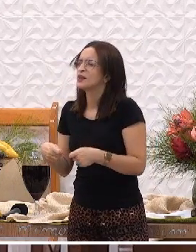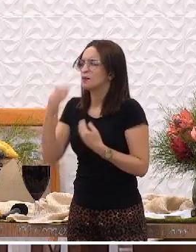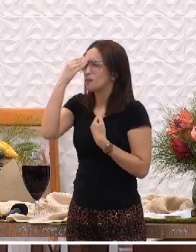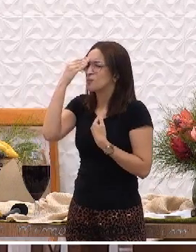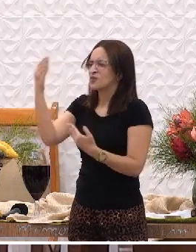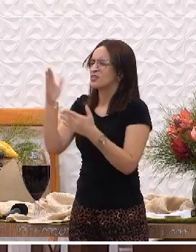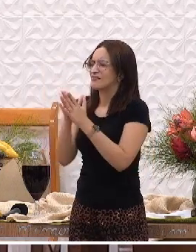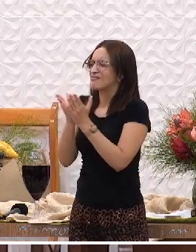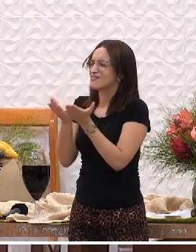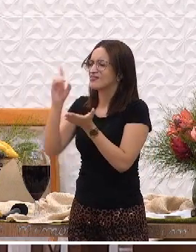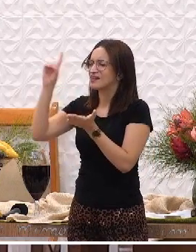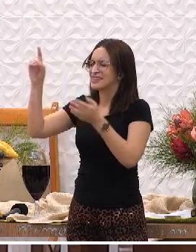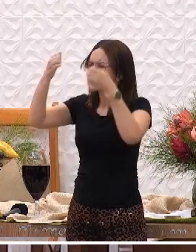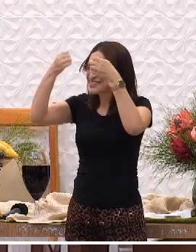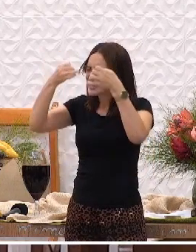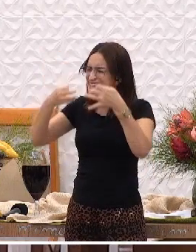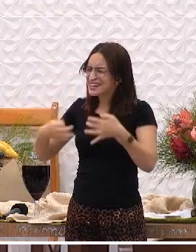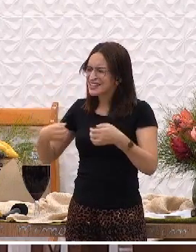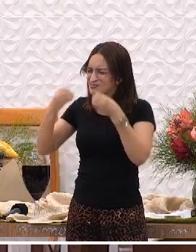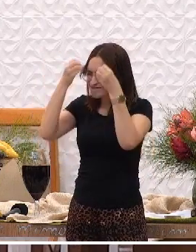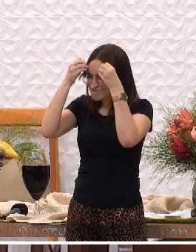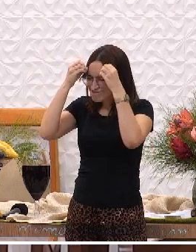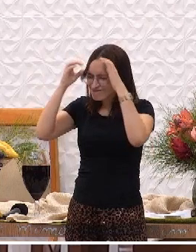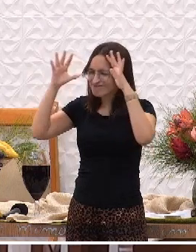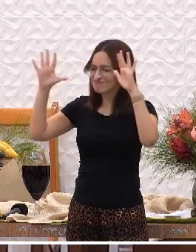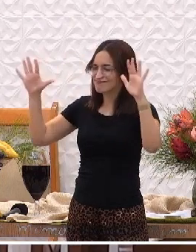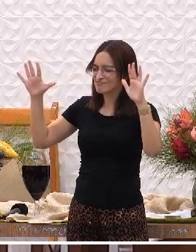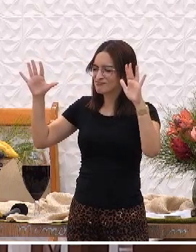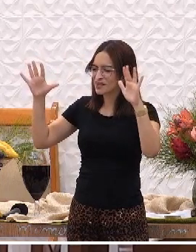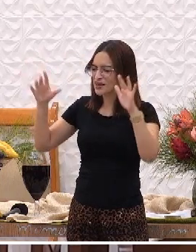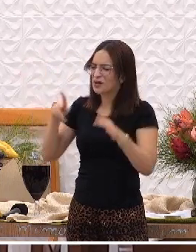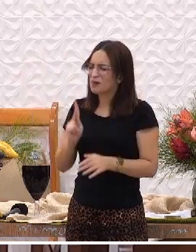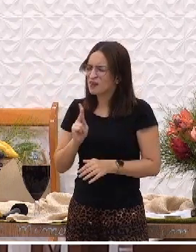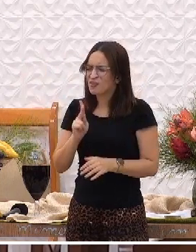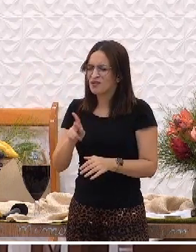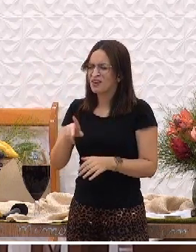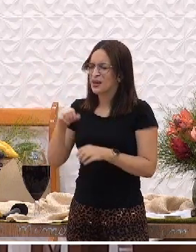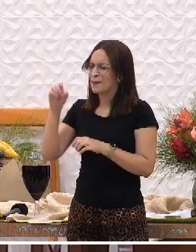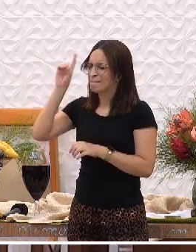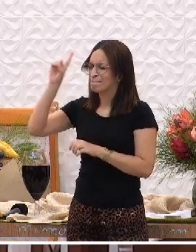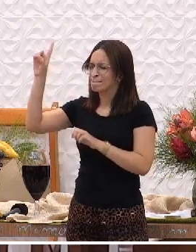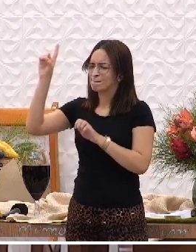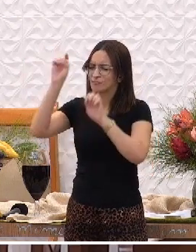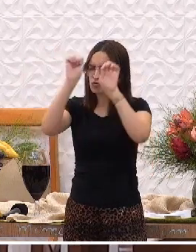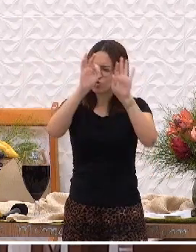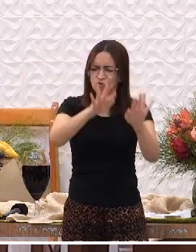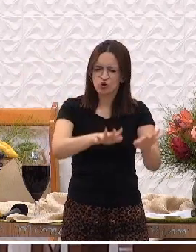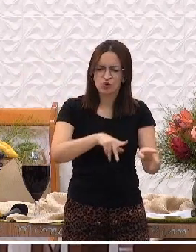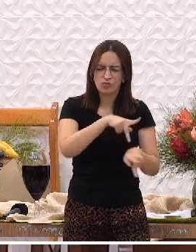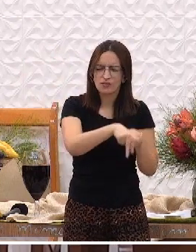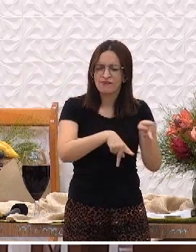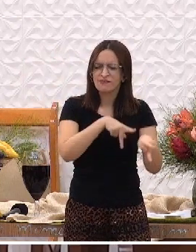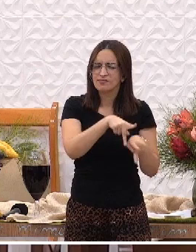pelos esclarecimentos que tivemos a respeito dela hoje. Que Tu continue, Senhor, abençoando o Teu povo e dando tudo o que a gente precisa, Senhor,